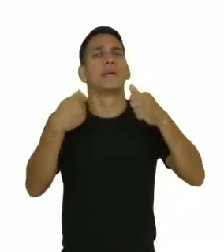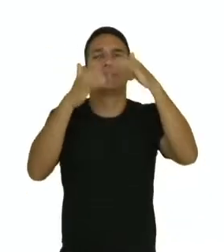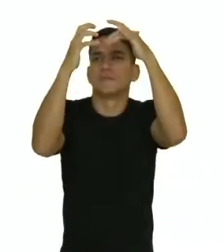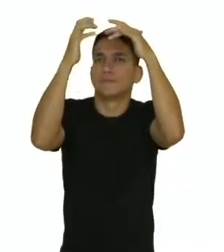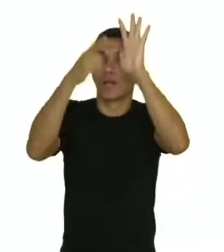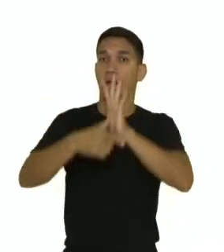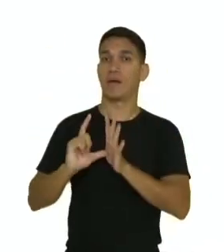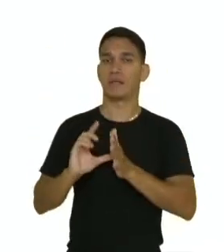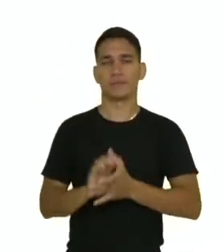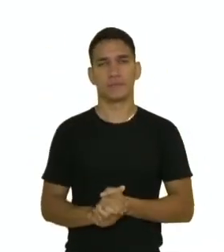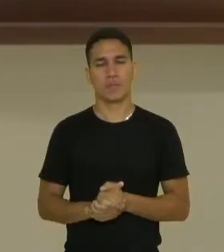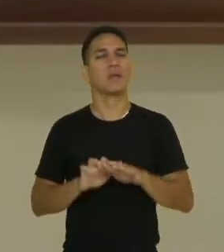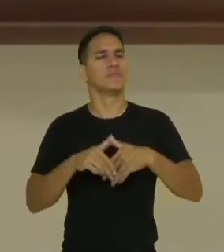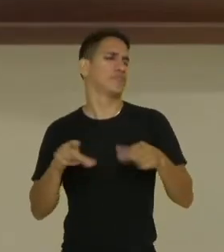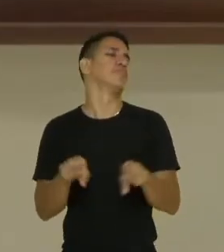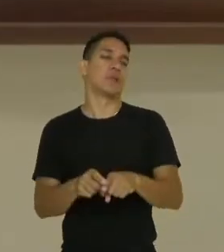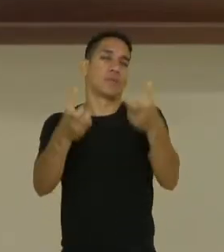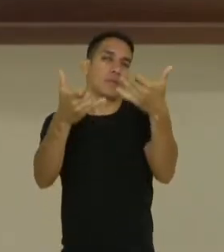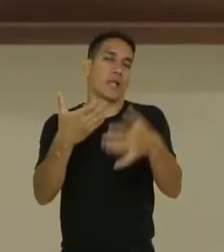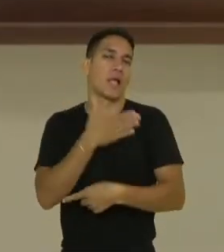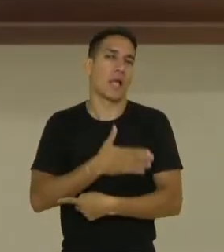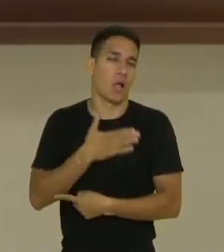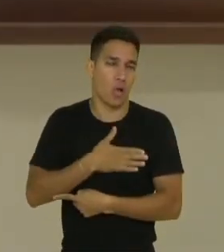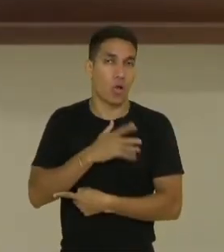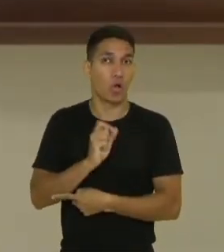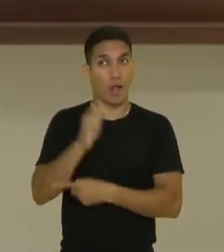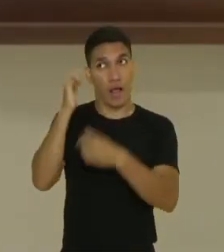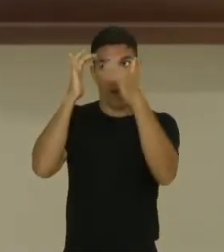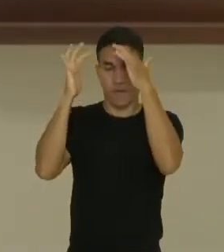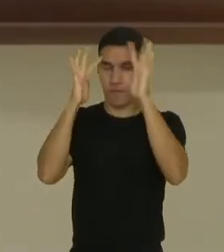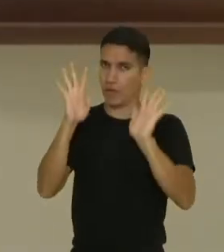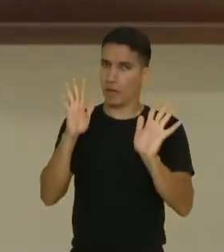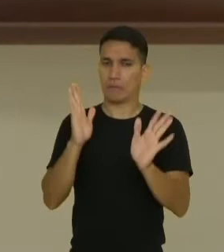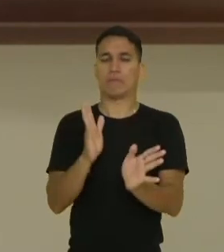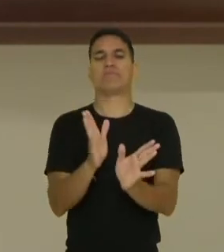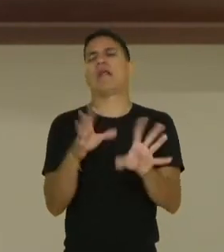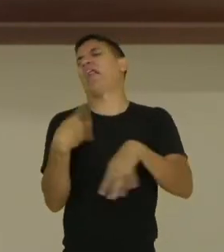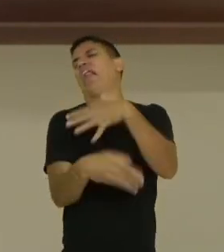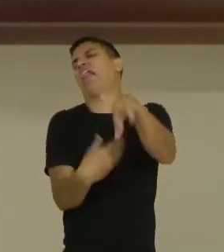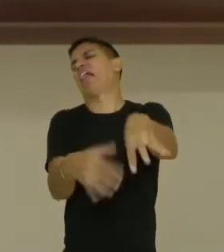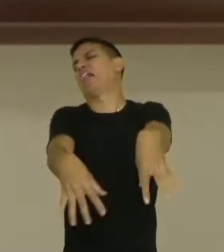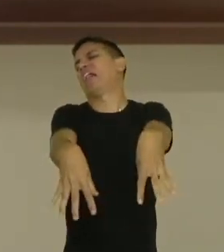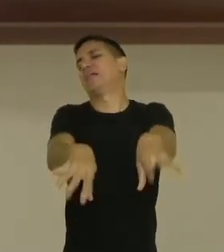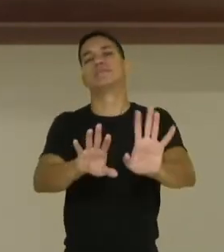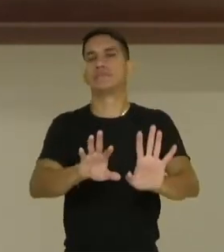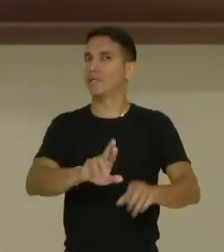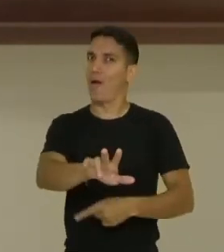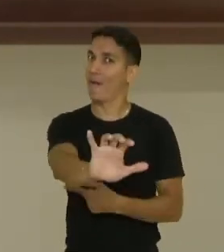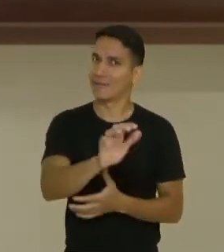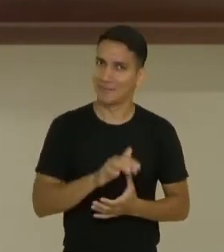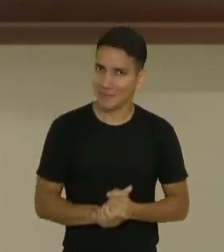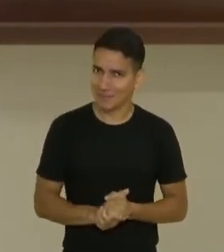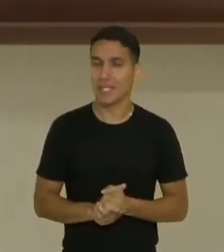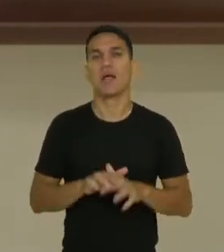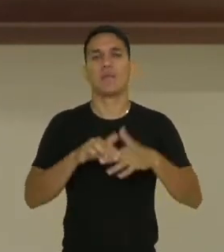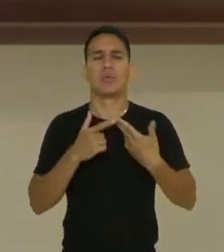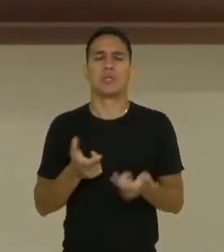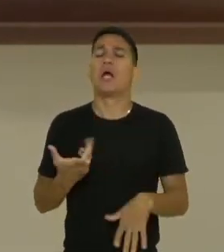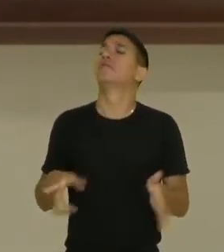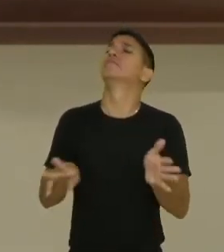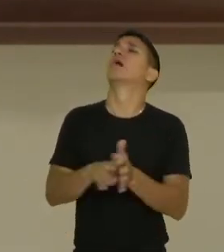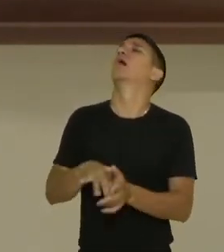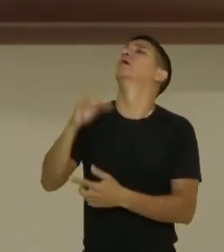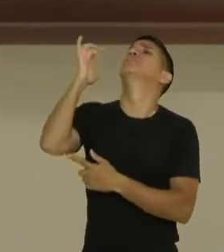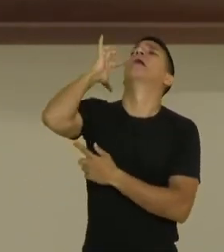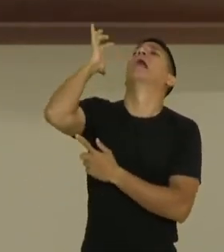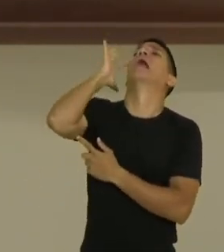racionalizado. Então, eu também gosto de falar, né? A filosofia não é bagunça. Ah, então vamos lá ficar pensando e filosofando.